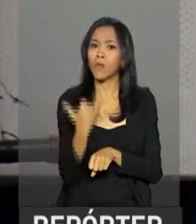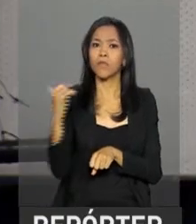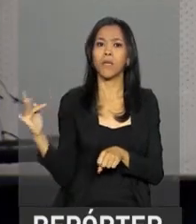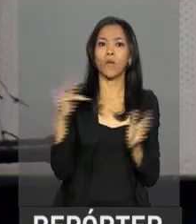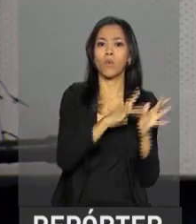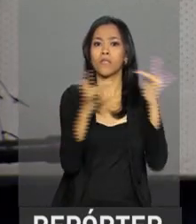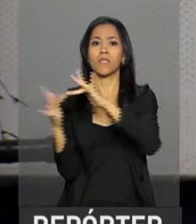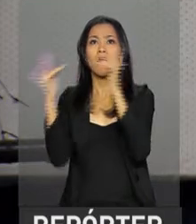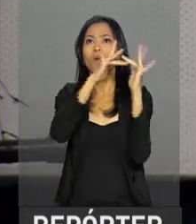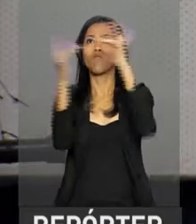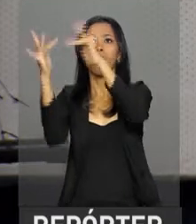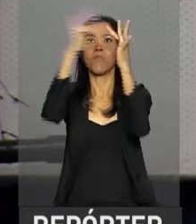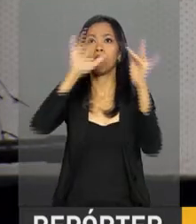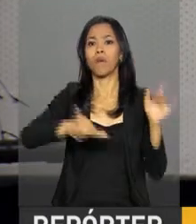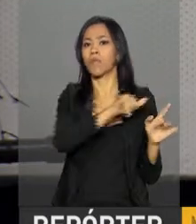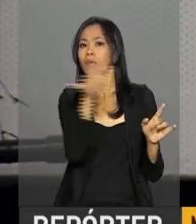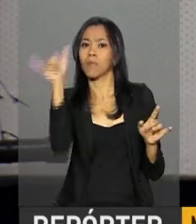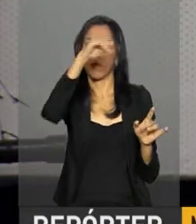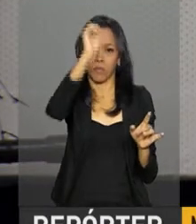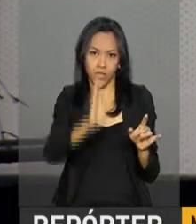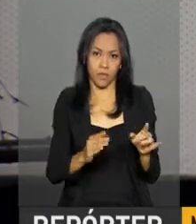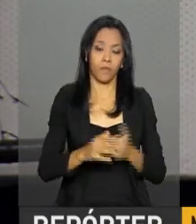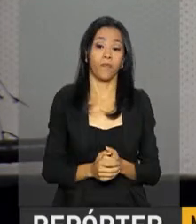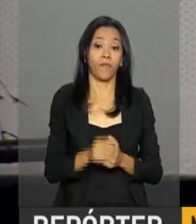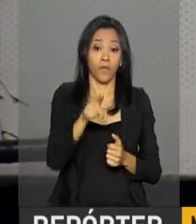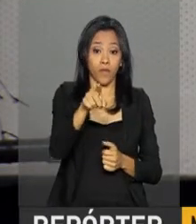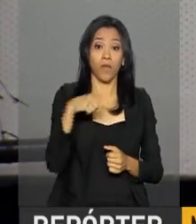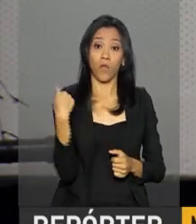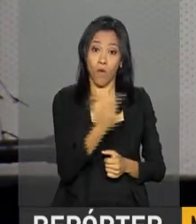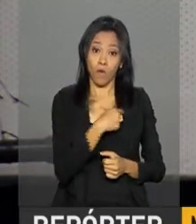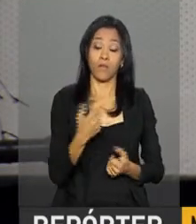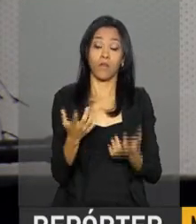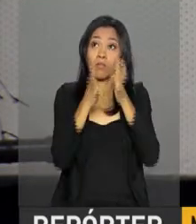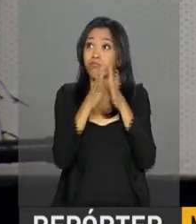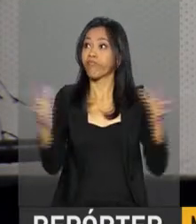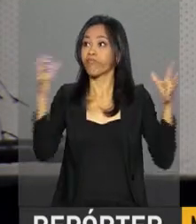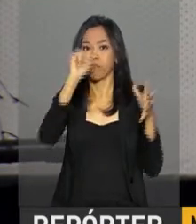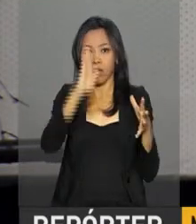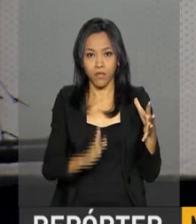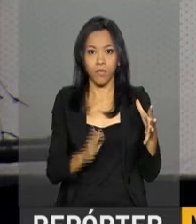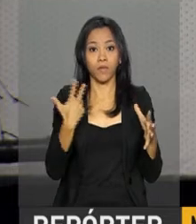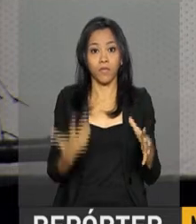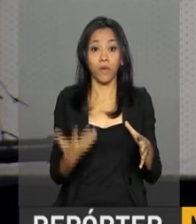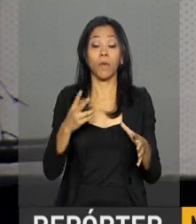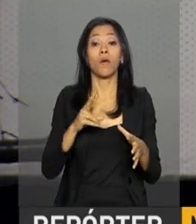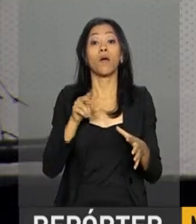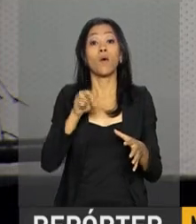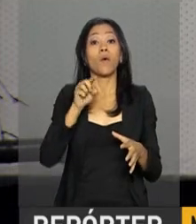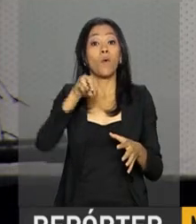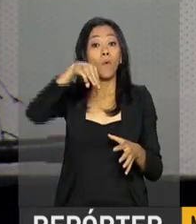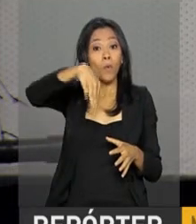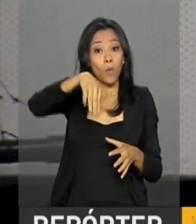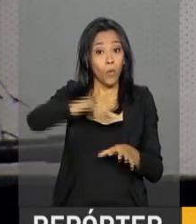país continental o modal que vai garantir a mobilidade das pessoas é o